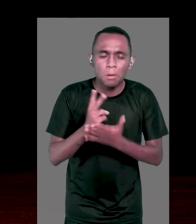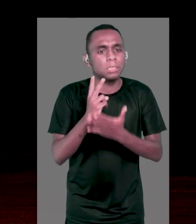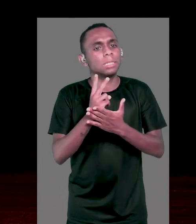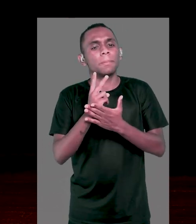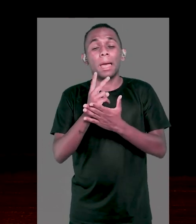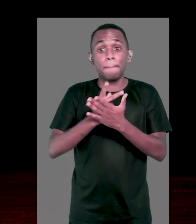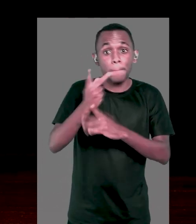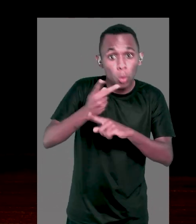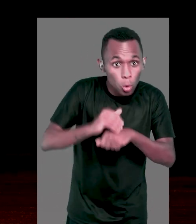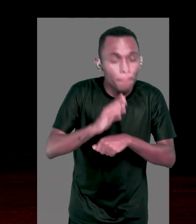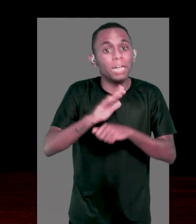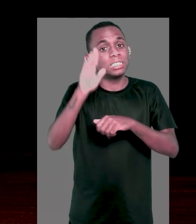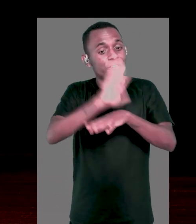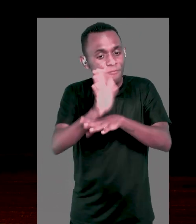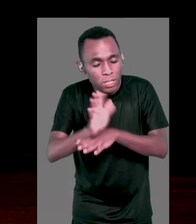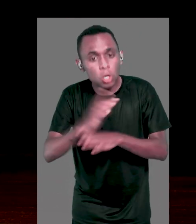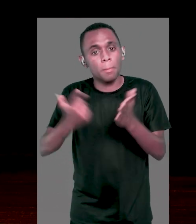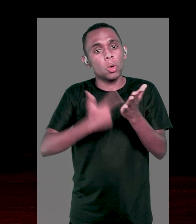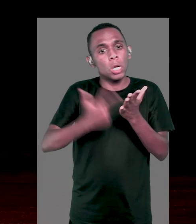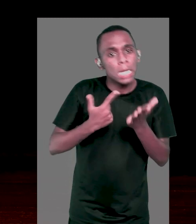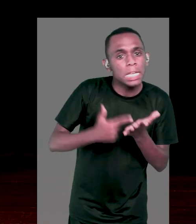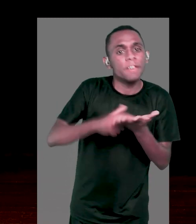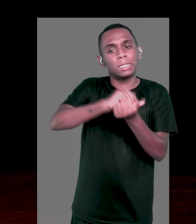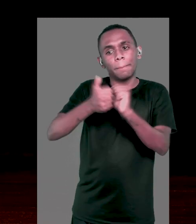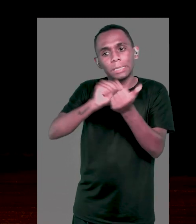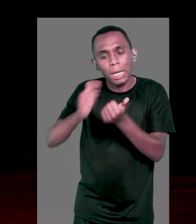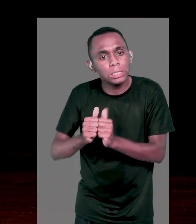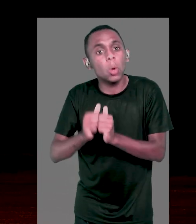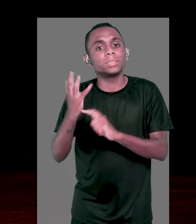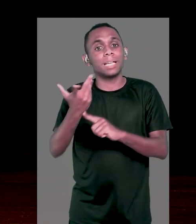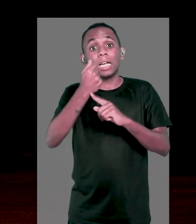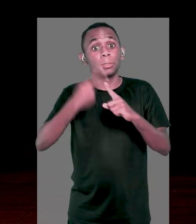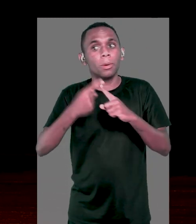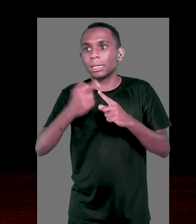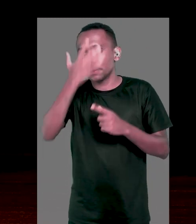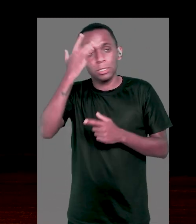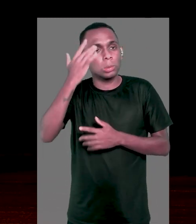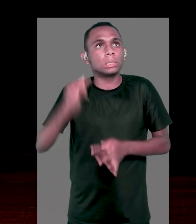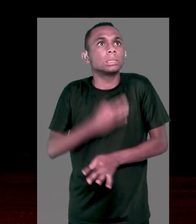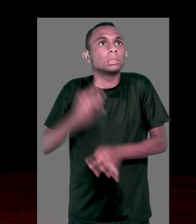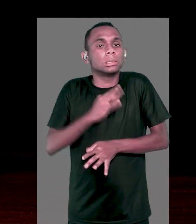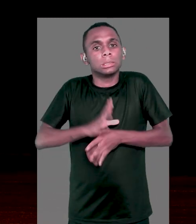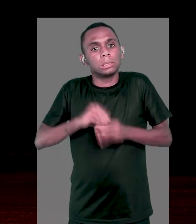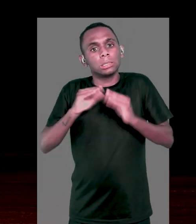ninguém aguentava ficar em casa sem a contribuição